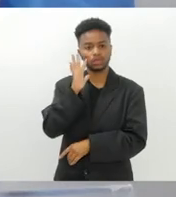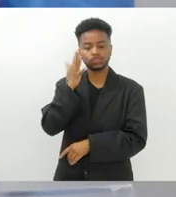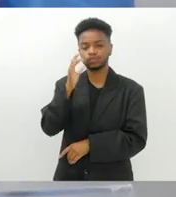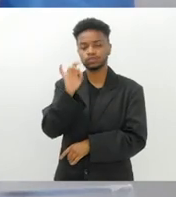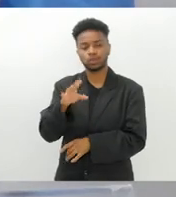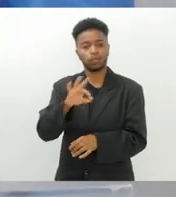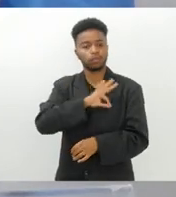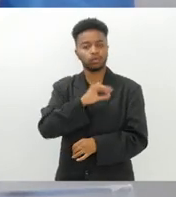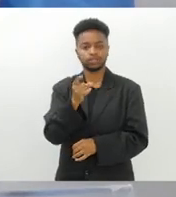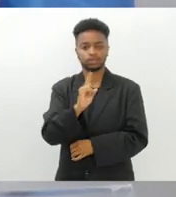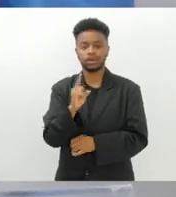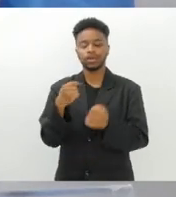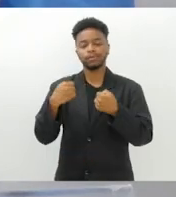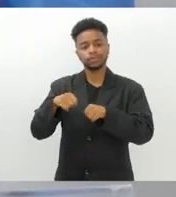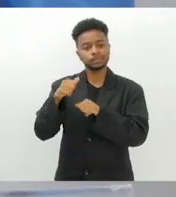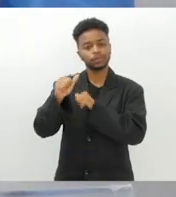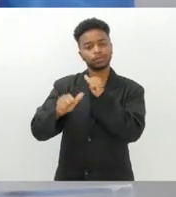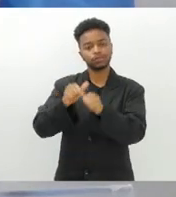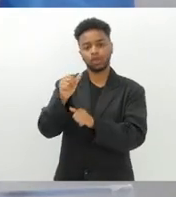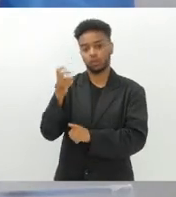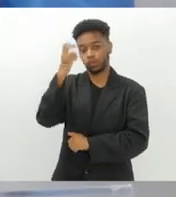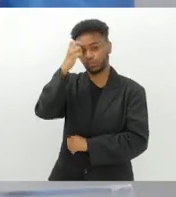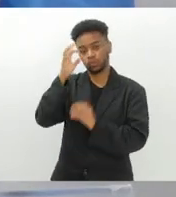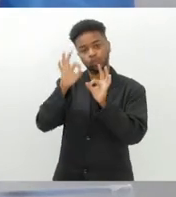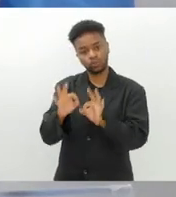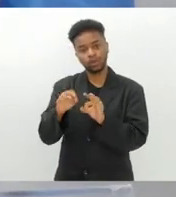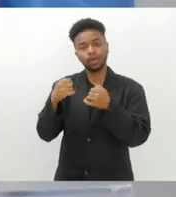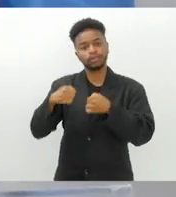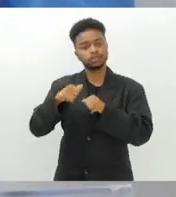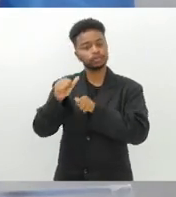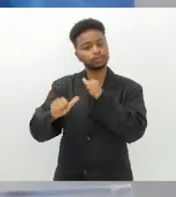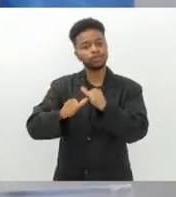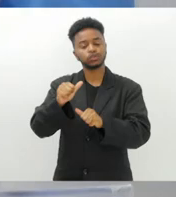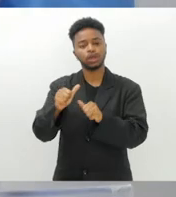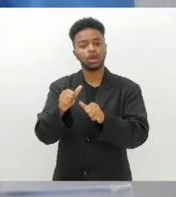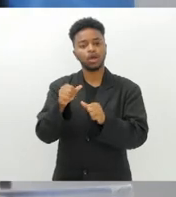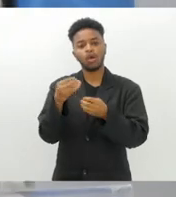Você tem que mudar a cultura das pessoas, a concepção